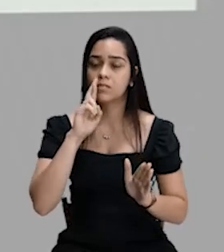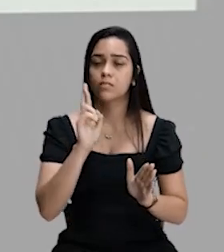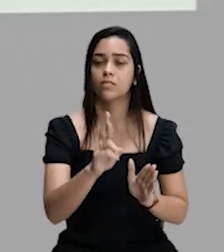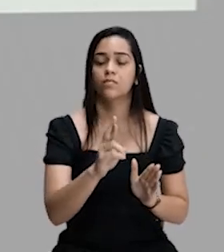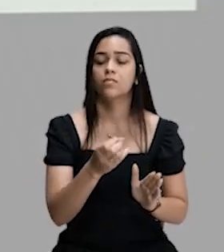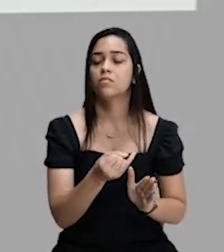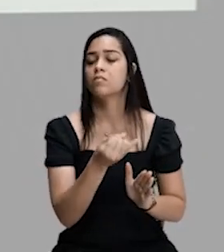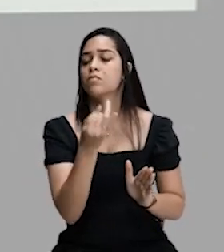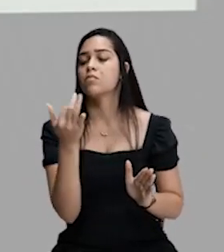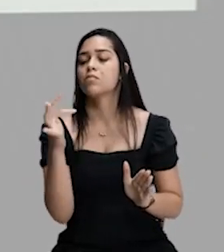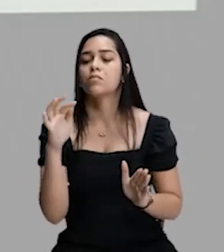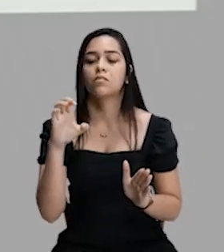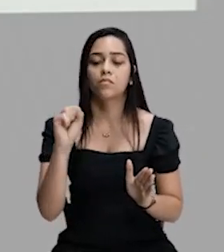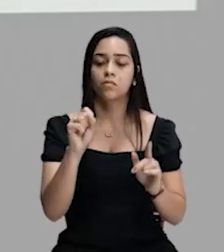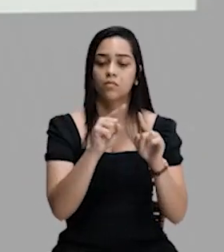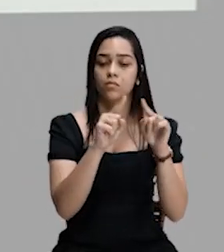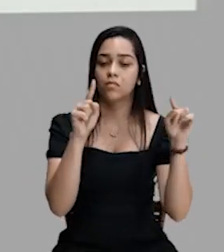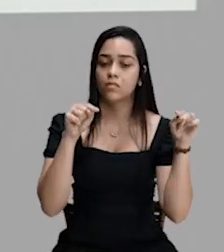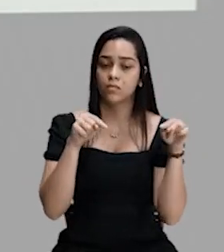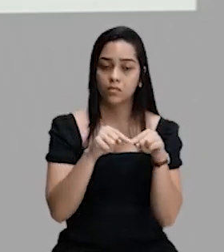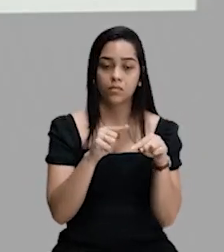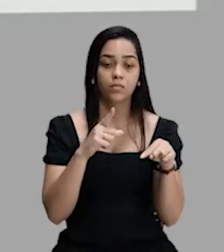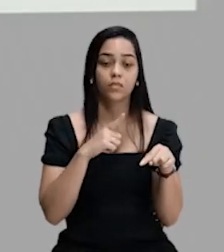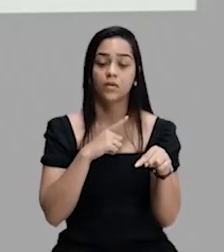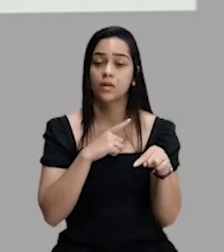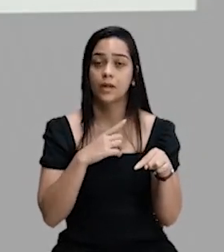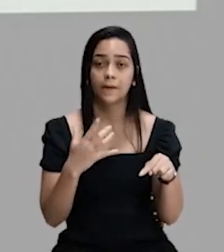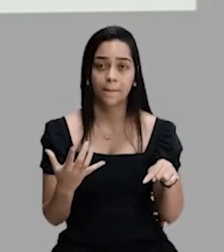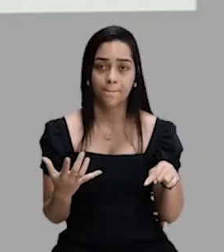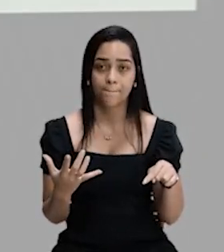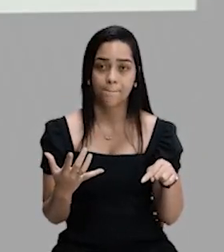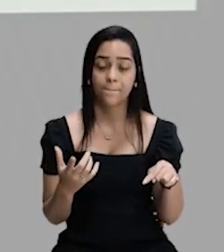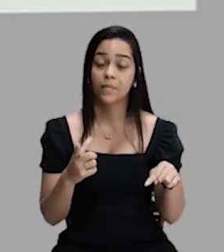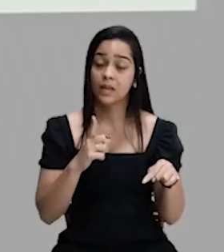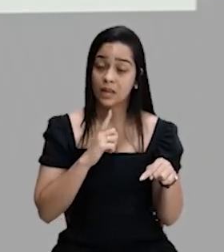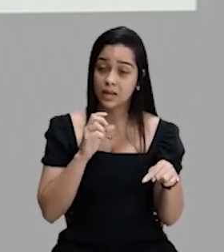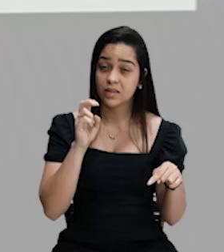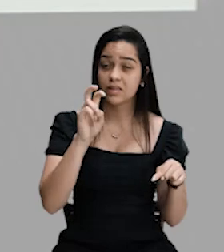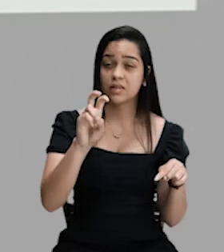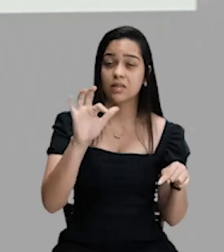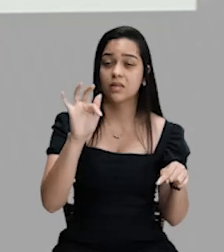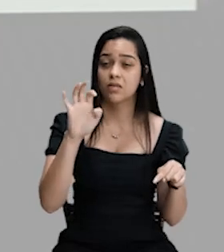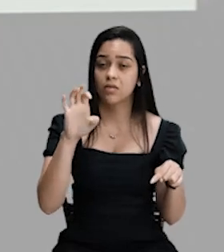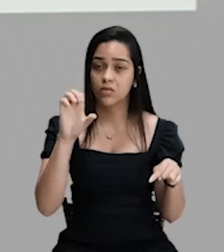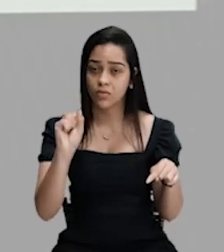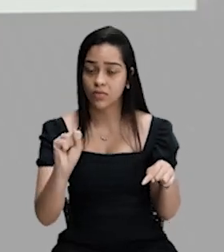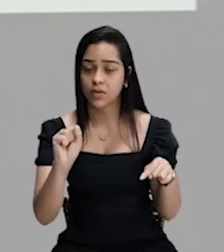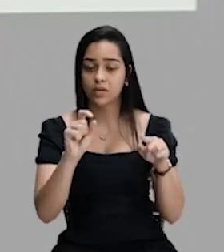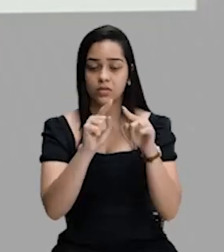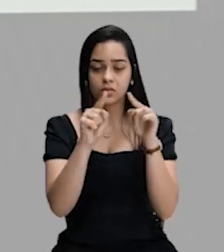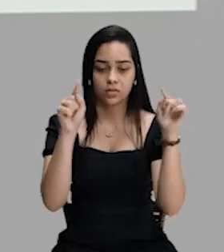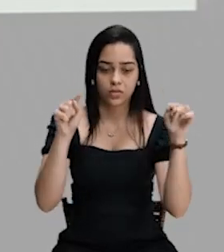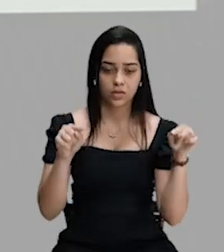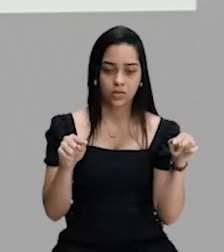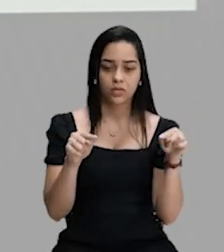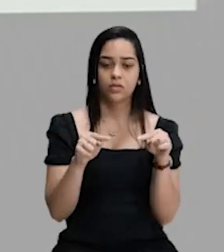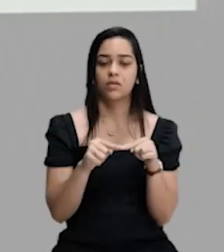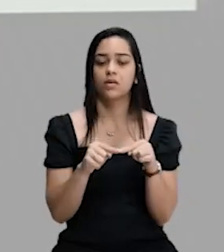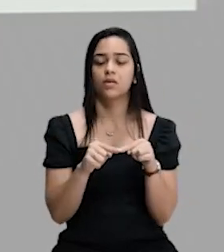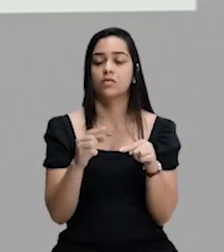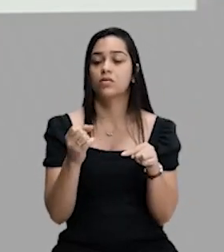quantas faces quadrangulares e meu poliedro tem ele tem cinco Faces quadrangulares